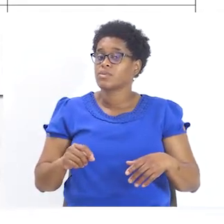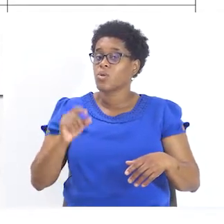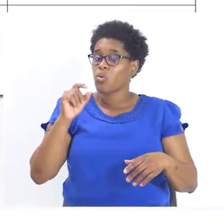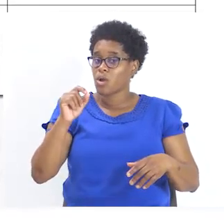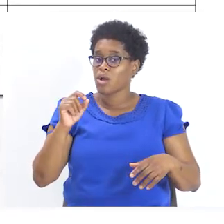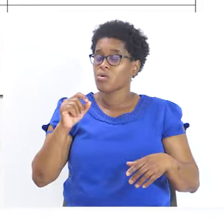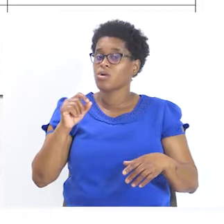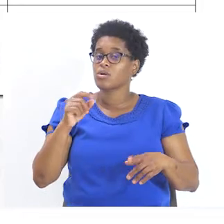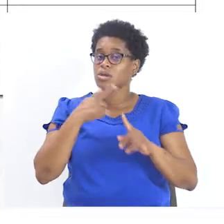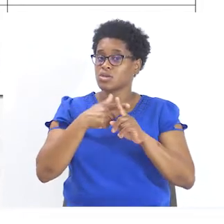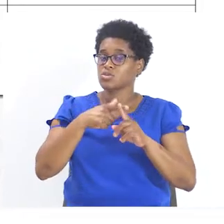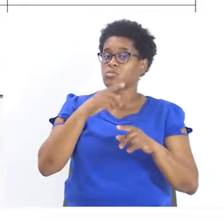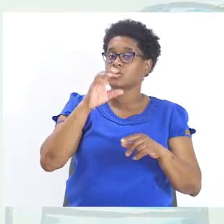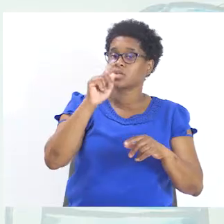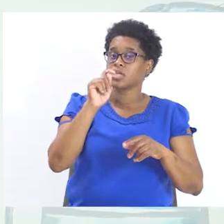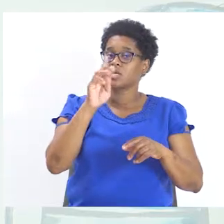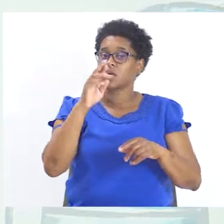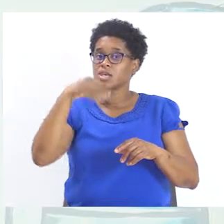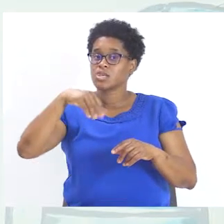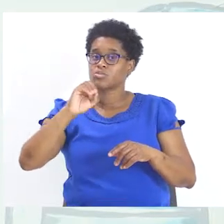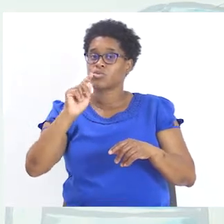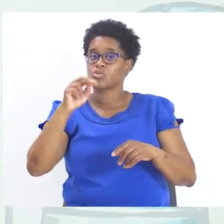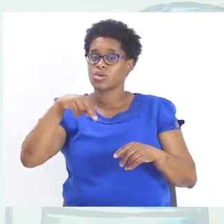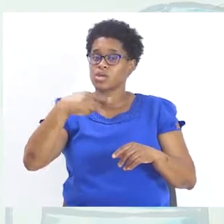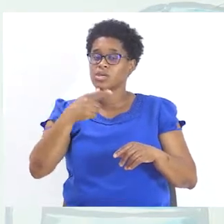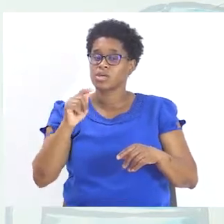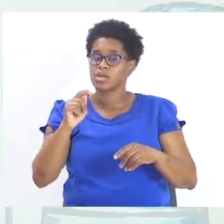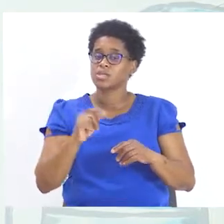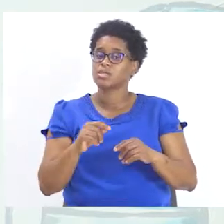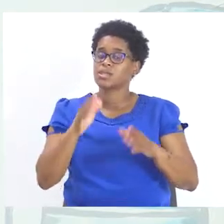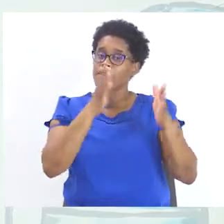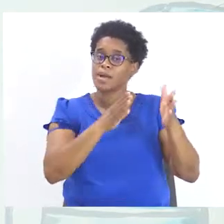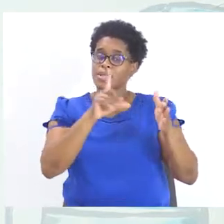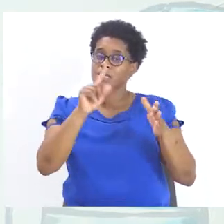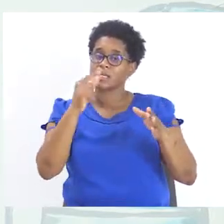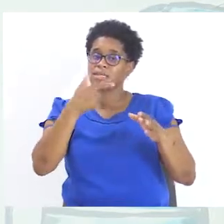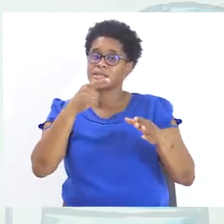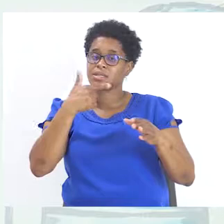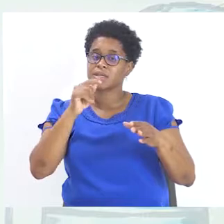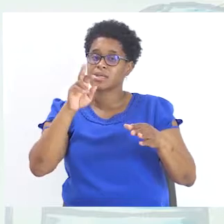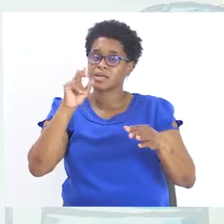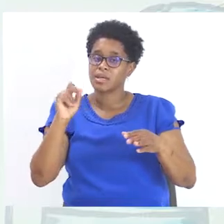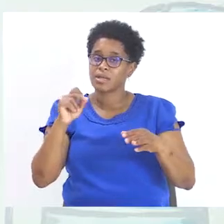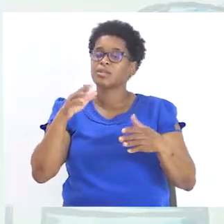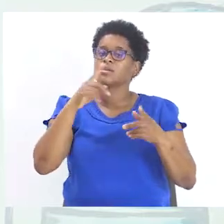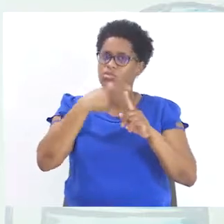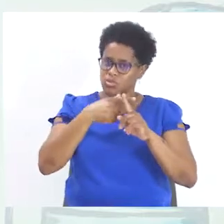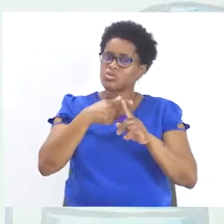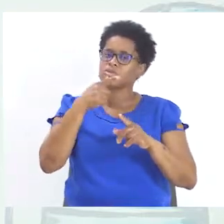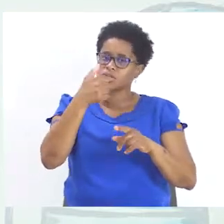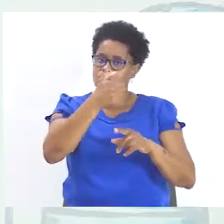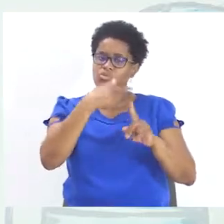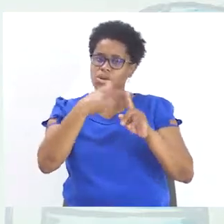expoentes, da parte literal. Muito bem, somaram 5 mais 2 dá 7, mais 1 de C